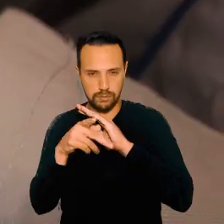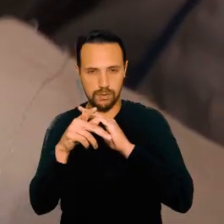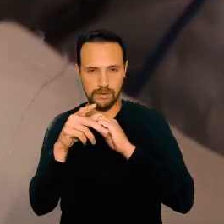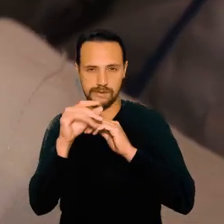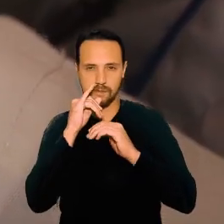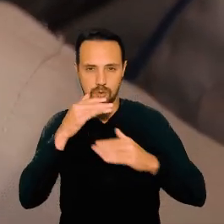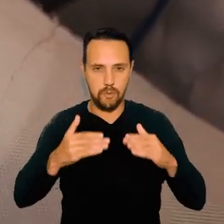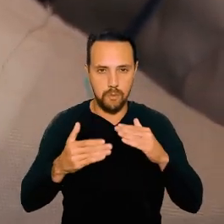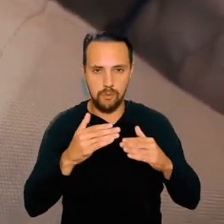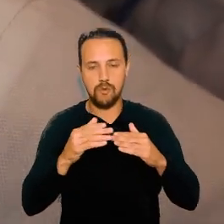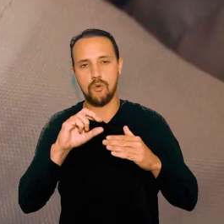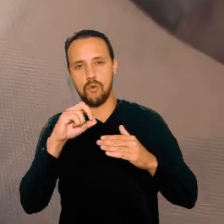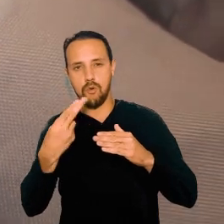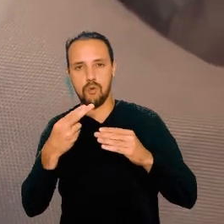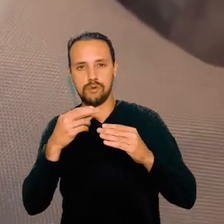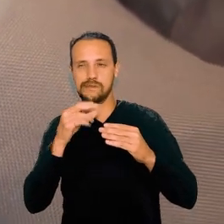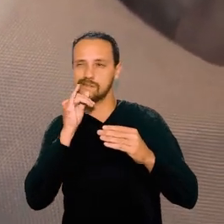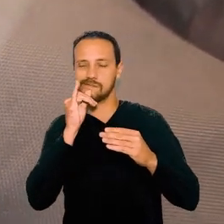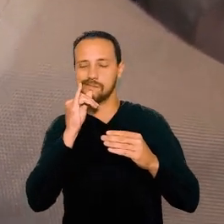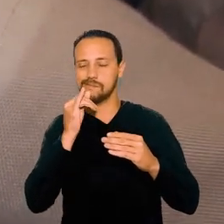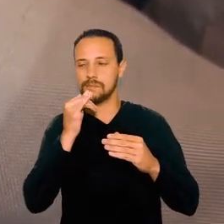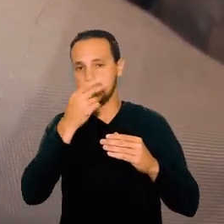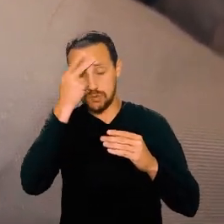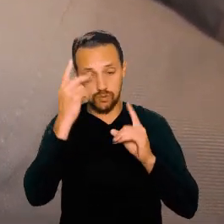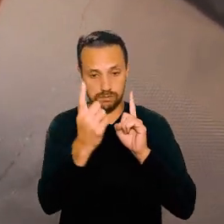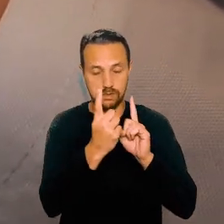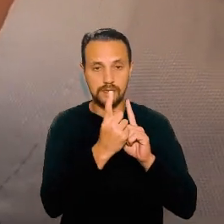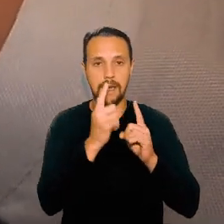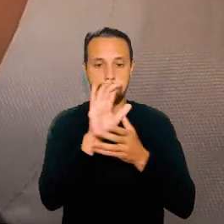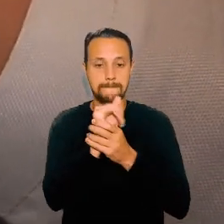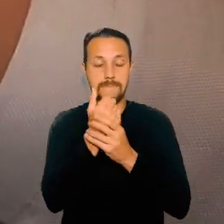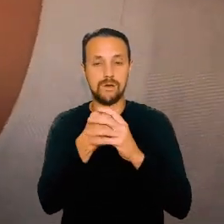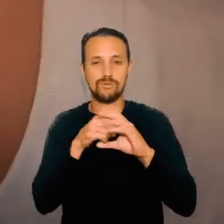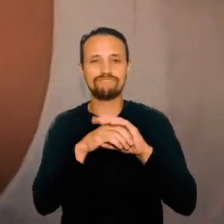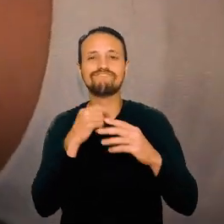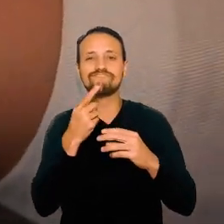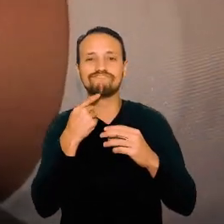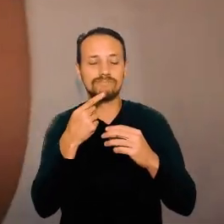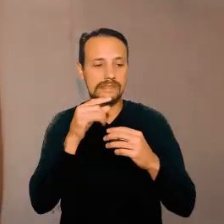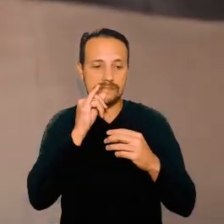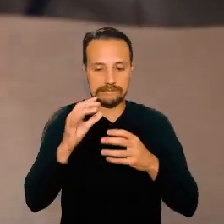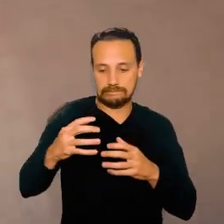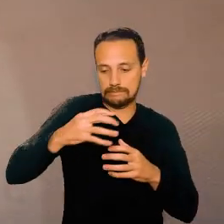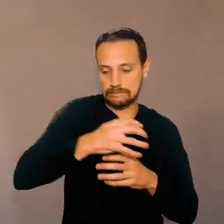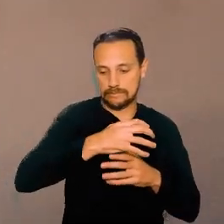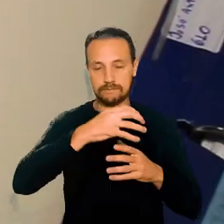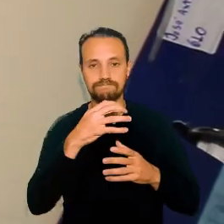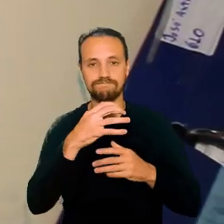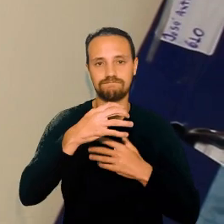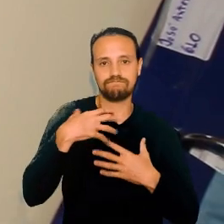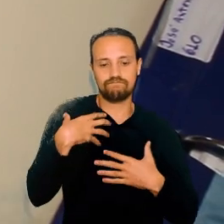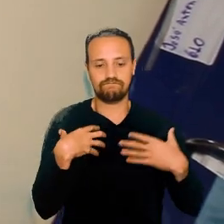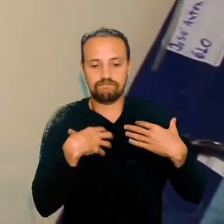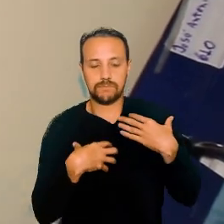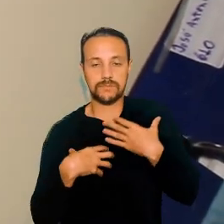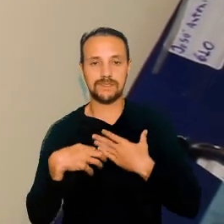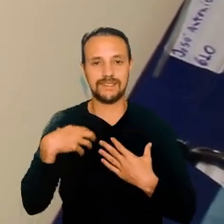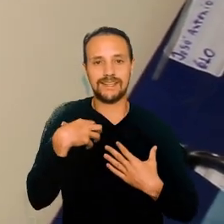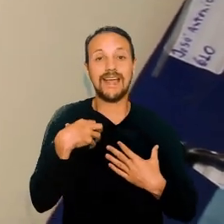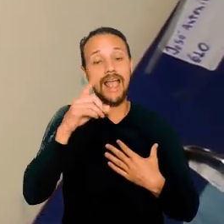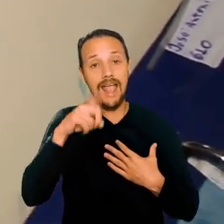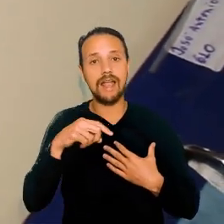mirim, dança, é sorridente, alegre, arteiro. Esqueci de mais alguma coisa ou